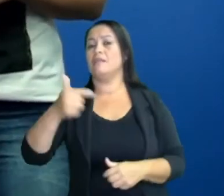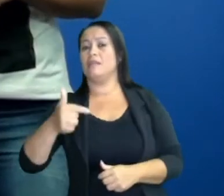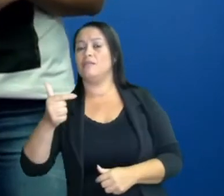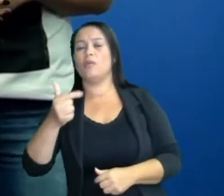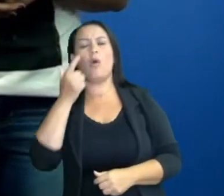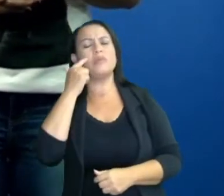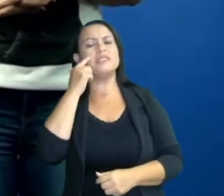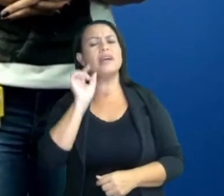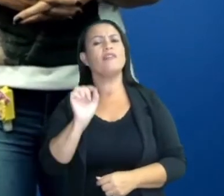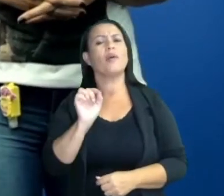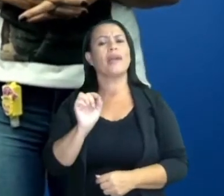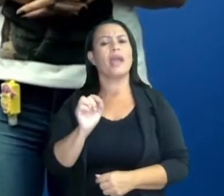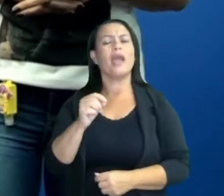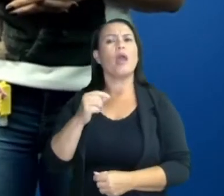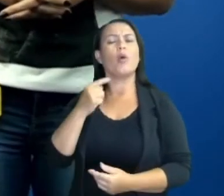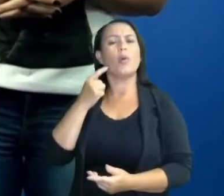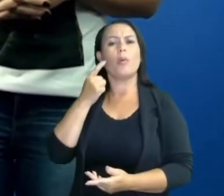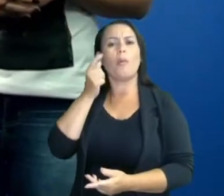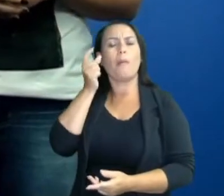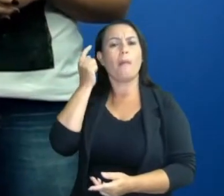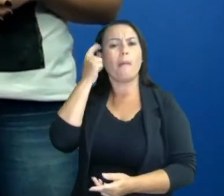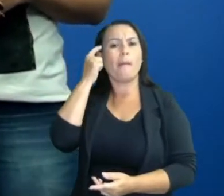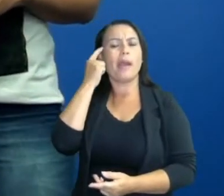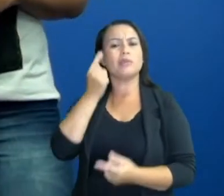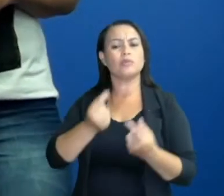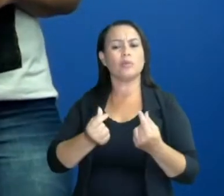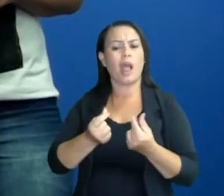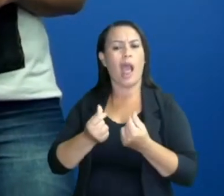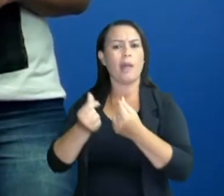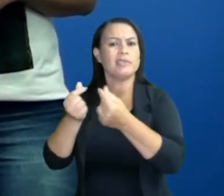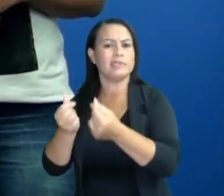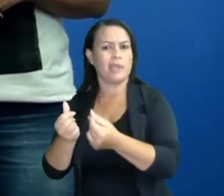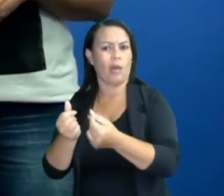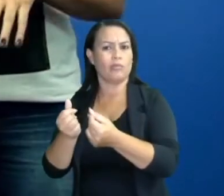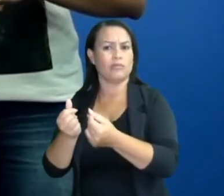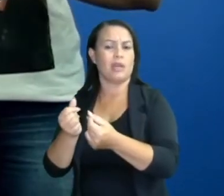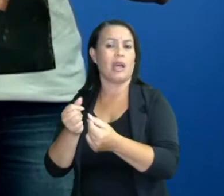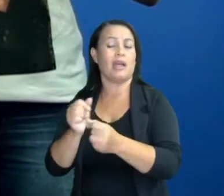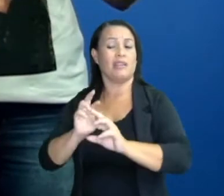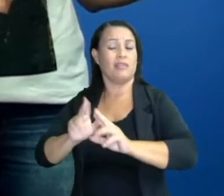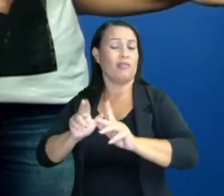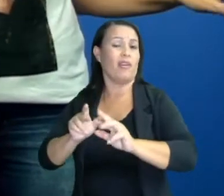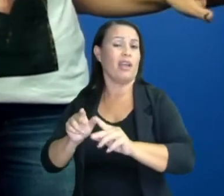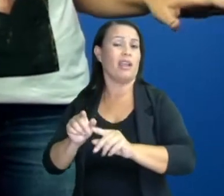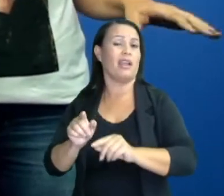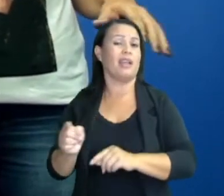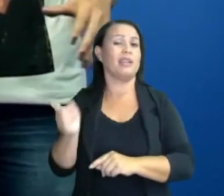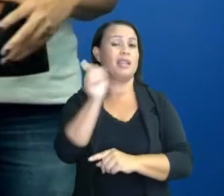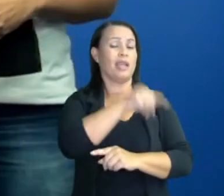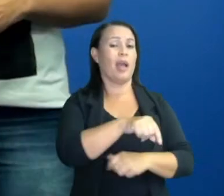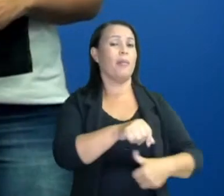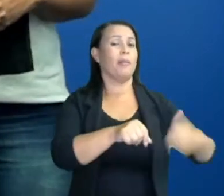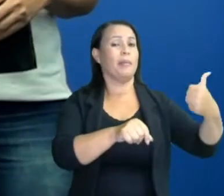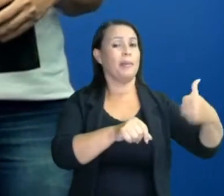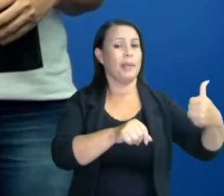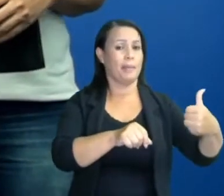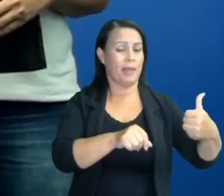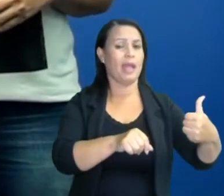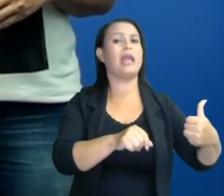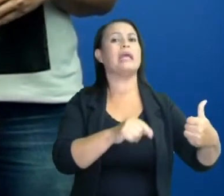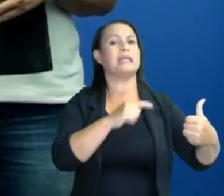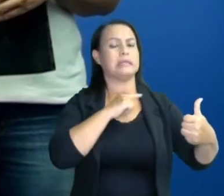vou eu não conto com o capital o investimento grande nesse tipo de prática diferente da atividade intensiva